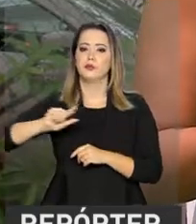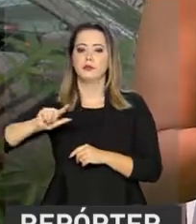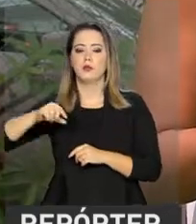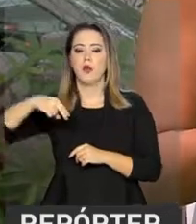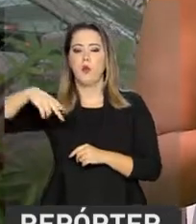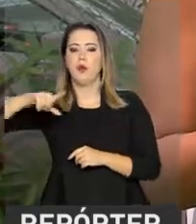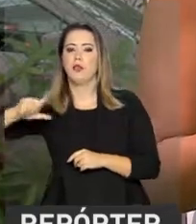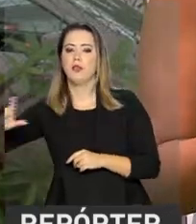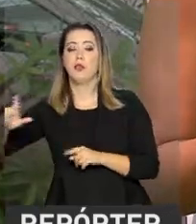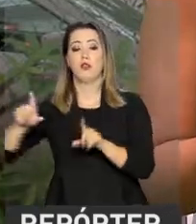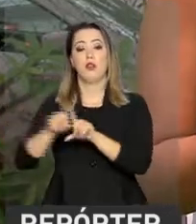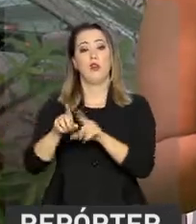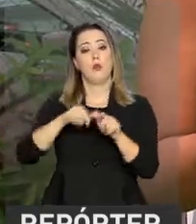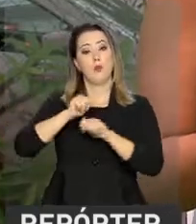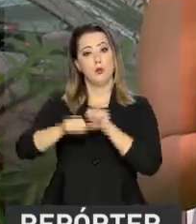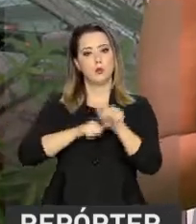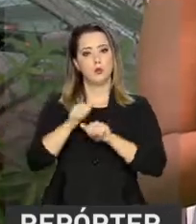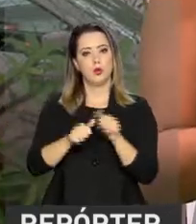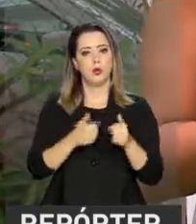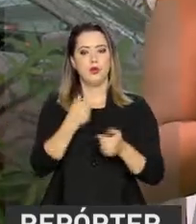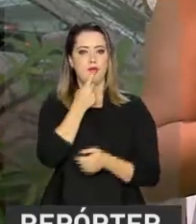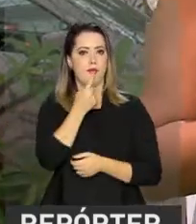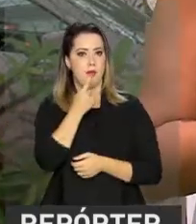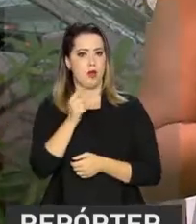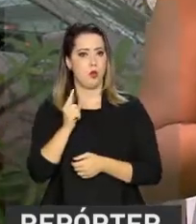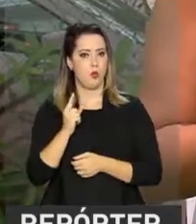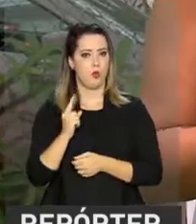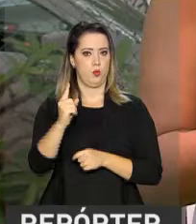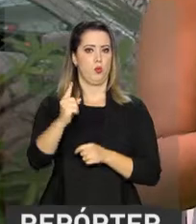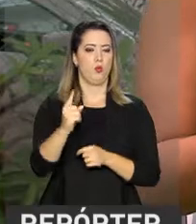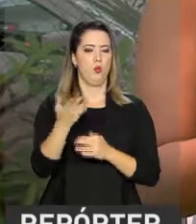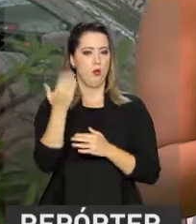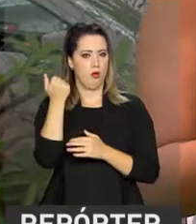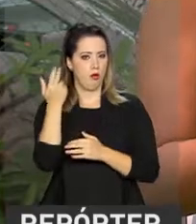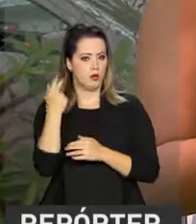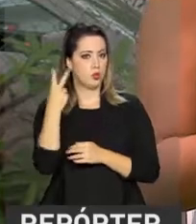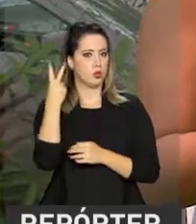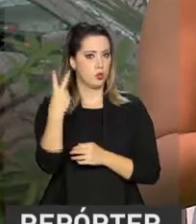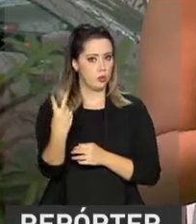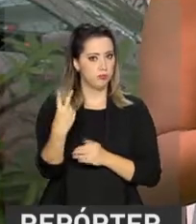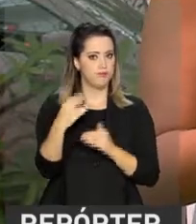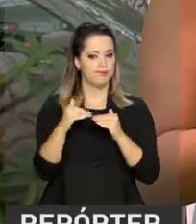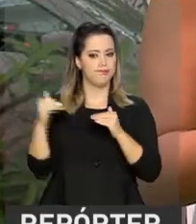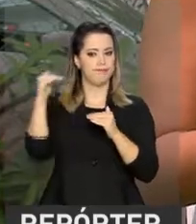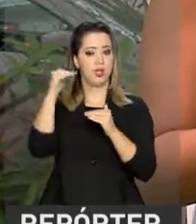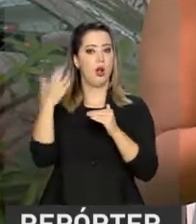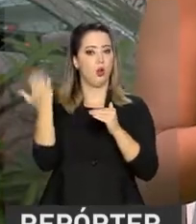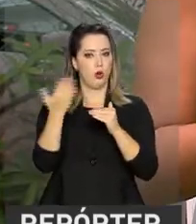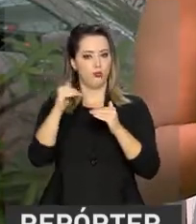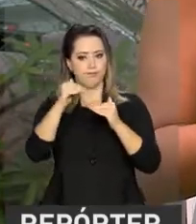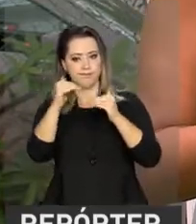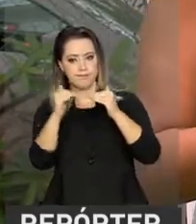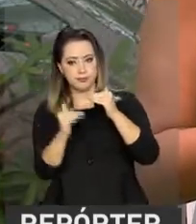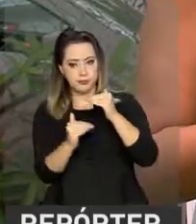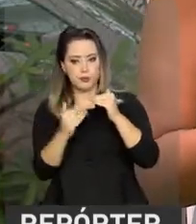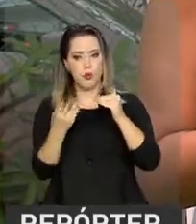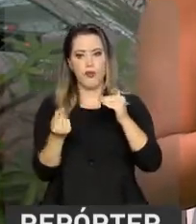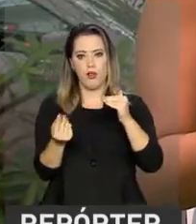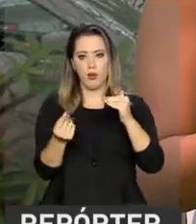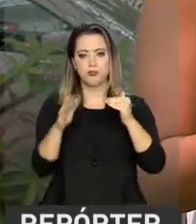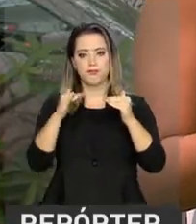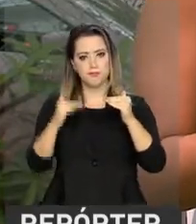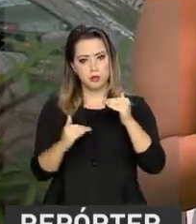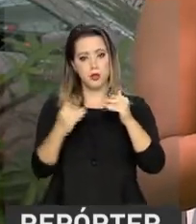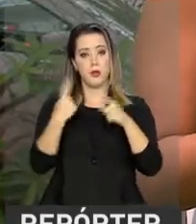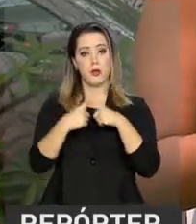bandeira tarifária para vermelha patamar 1 no mês passado estava no patamar 2 agora o quilowatt/hora está mais barato porque